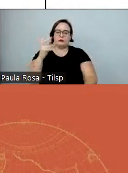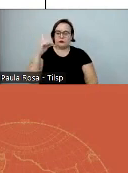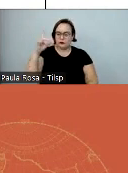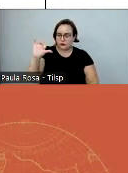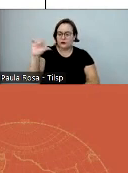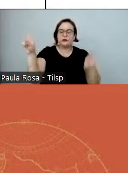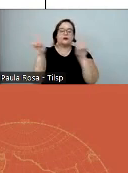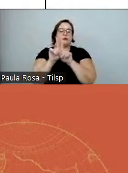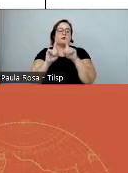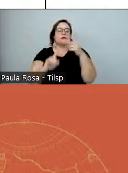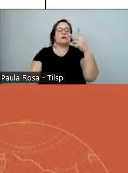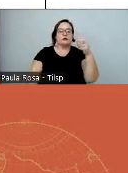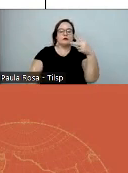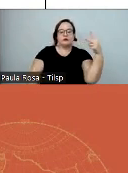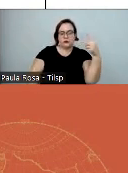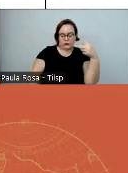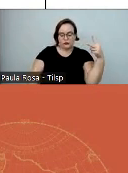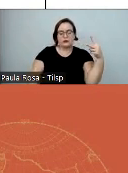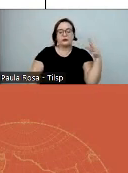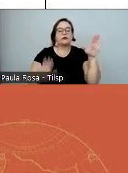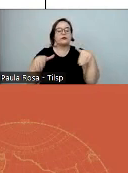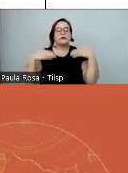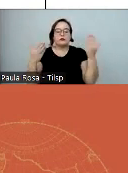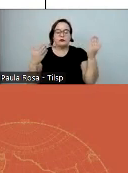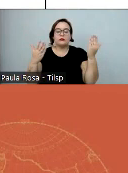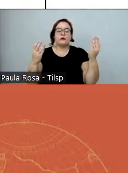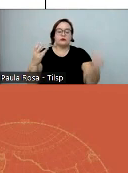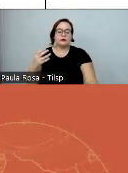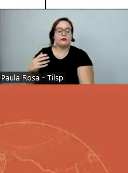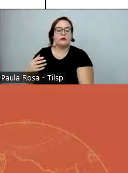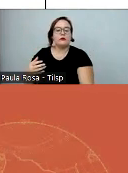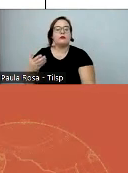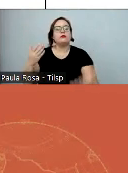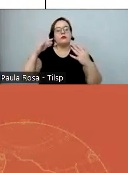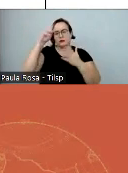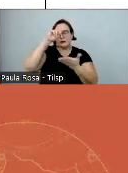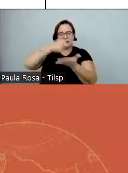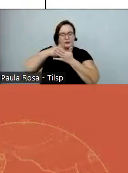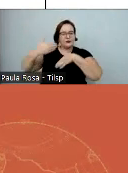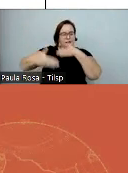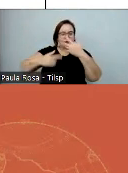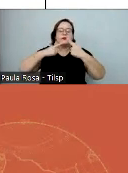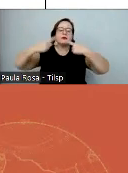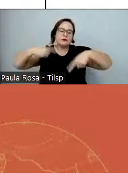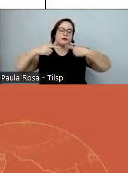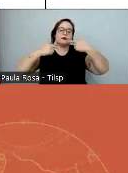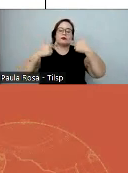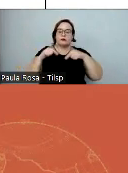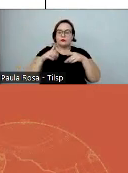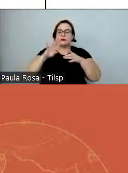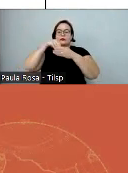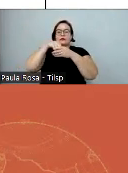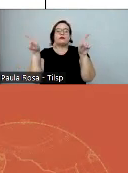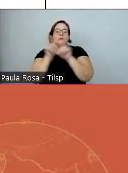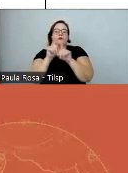2022 ou seja enquanto a definição estava sendo discutida um trabalho Interno também de reconhecimento